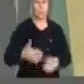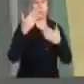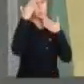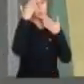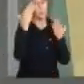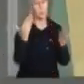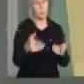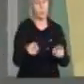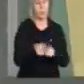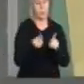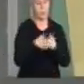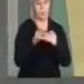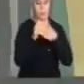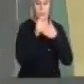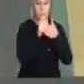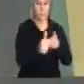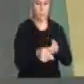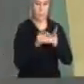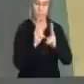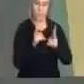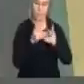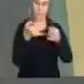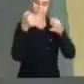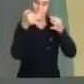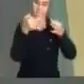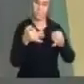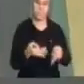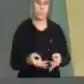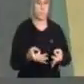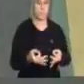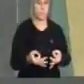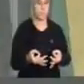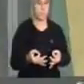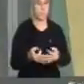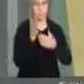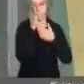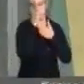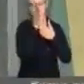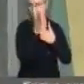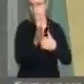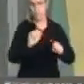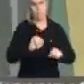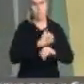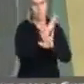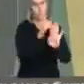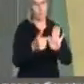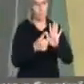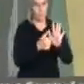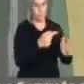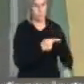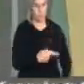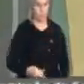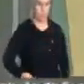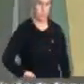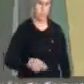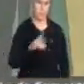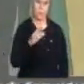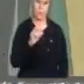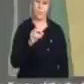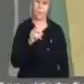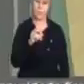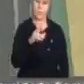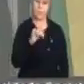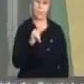a condução que deu, sempre de forma muito correta, muito retilínea, muito transparente, do presidente da Casa, deputado Rodrigo